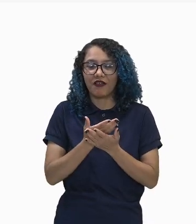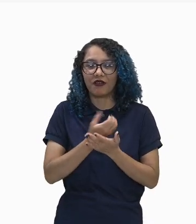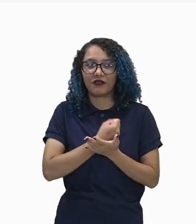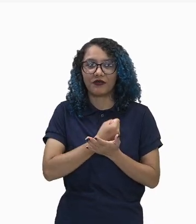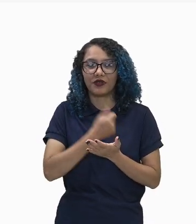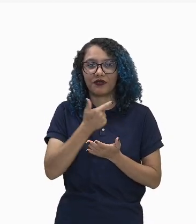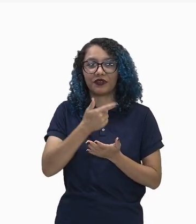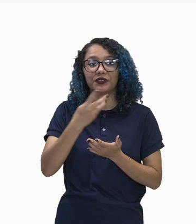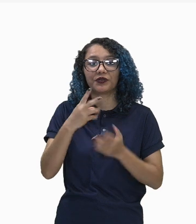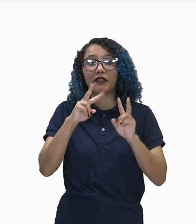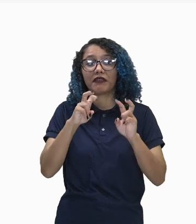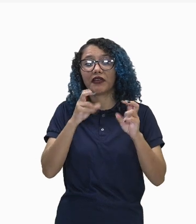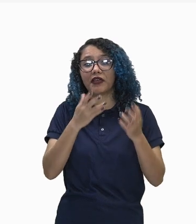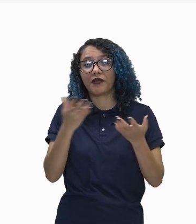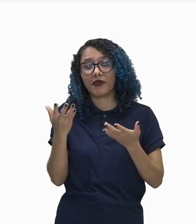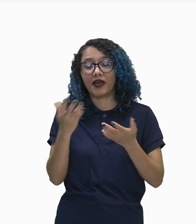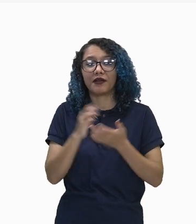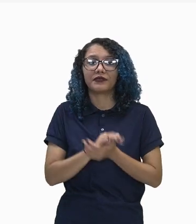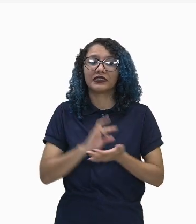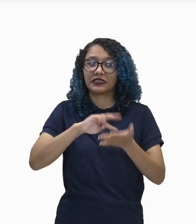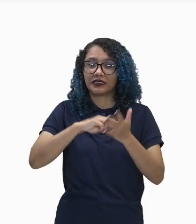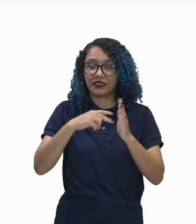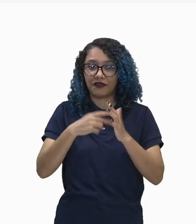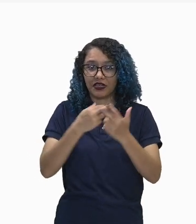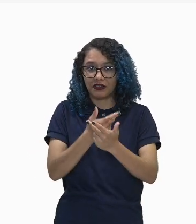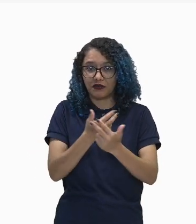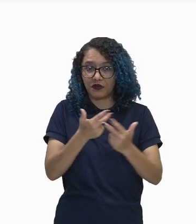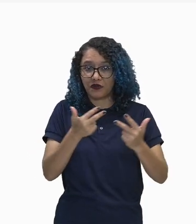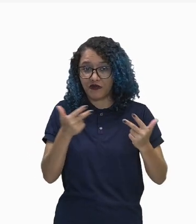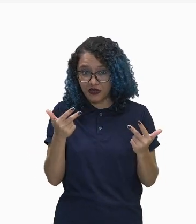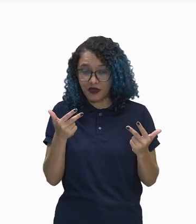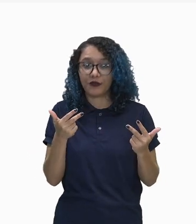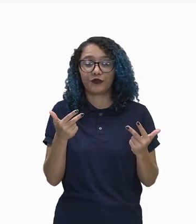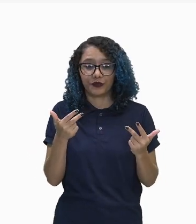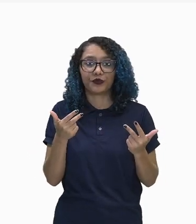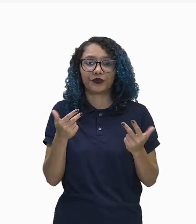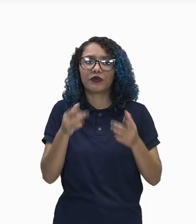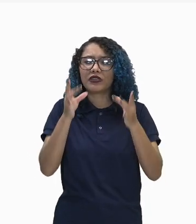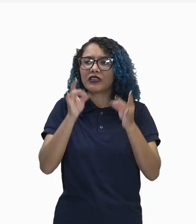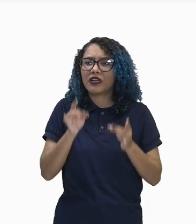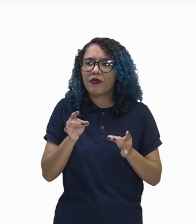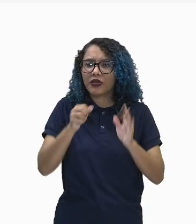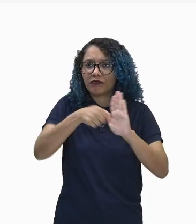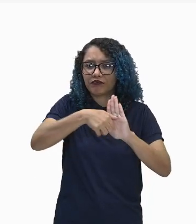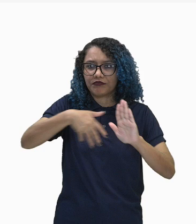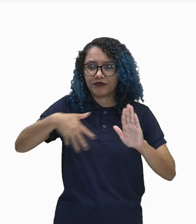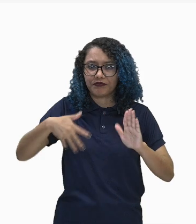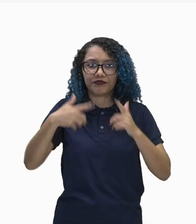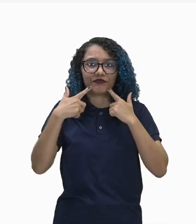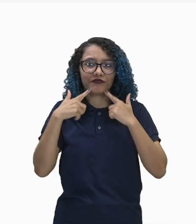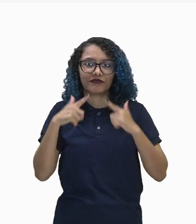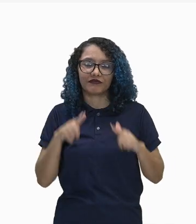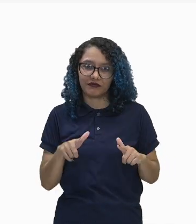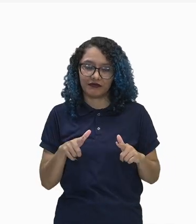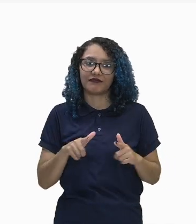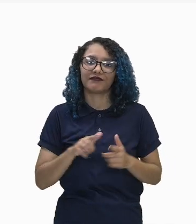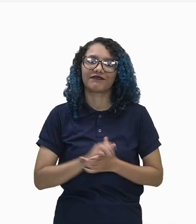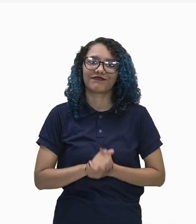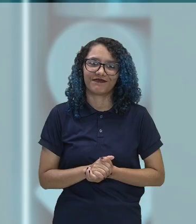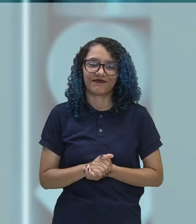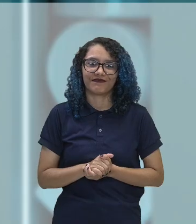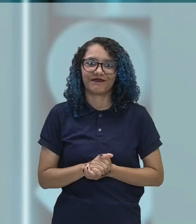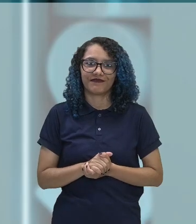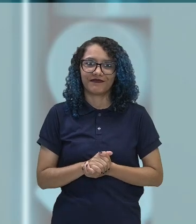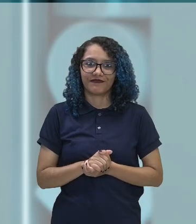aula 24, efeitos de sentido, detalhamento, figuras de